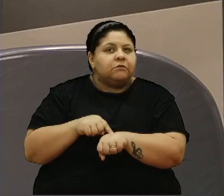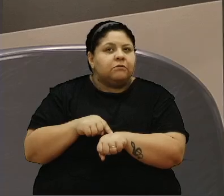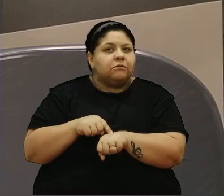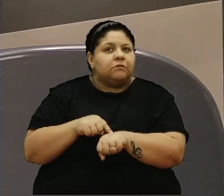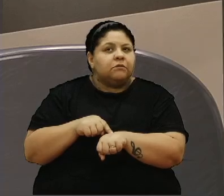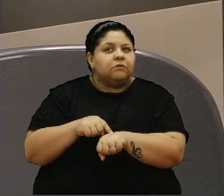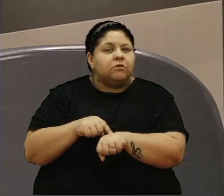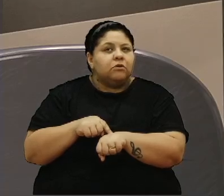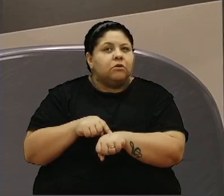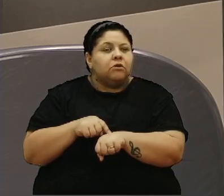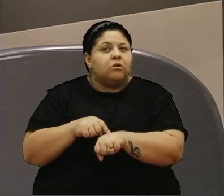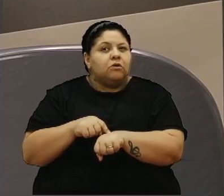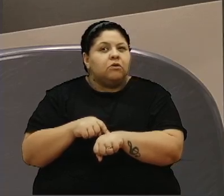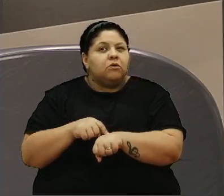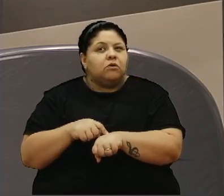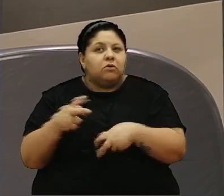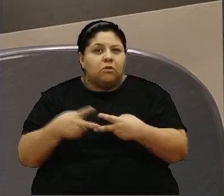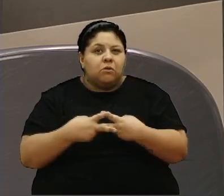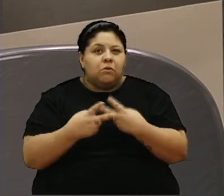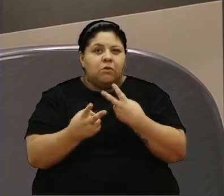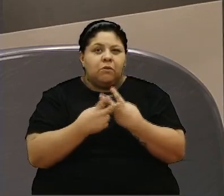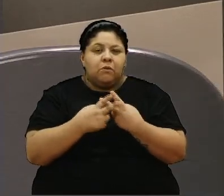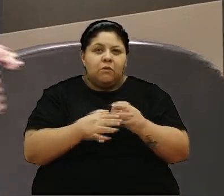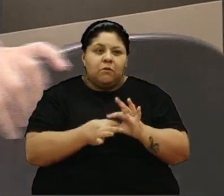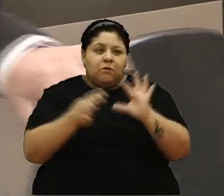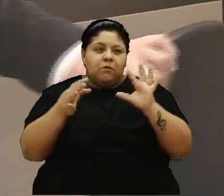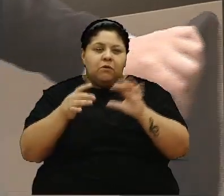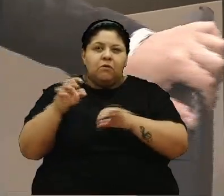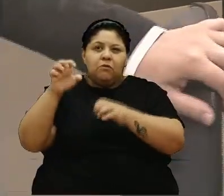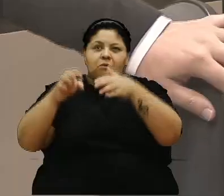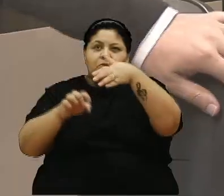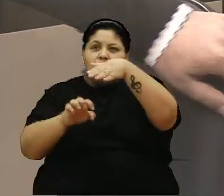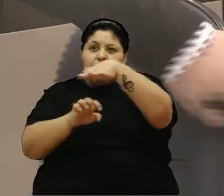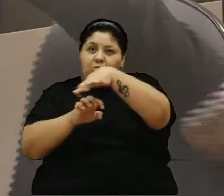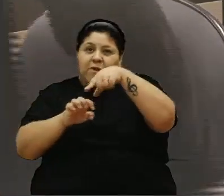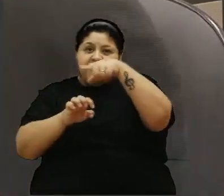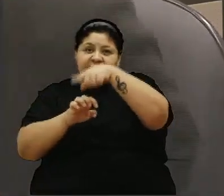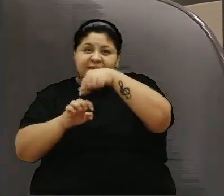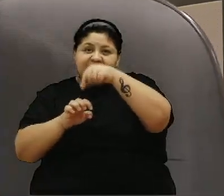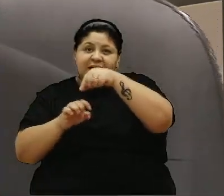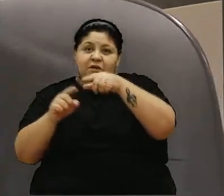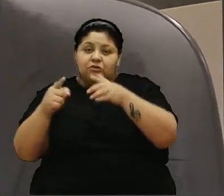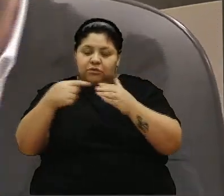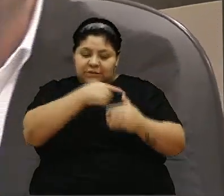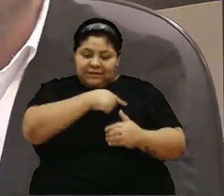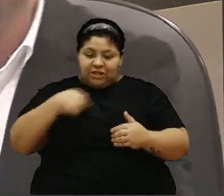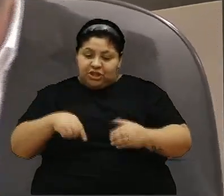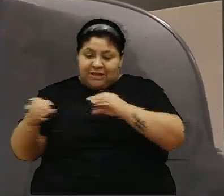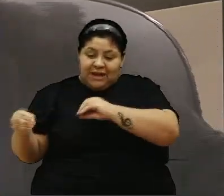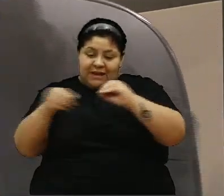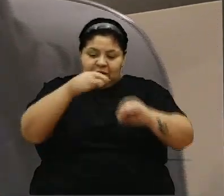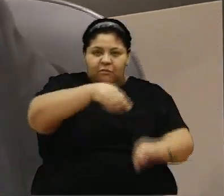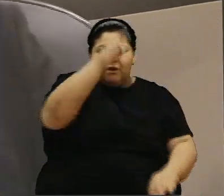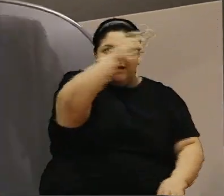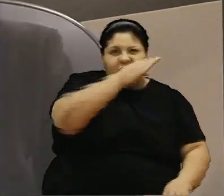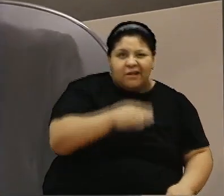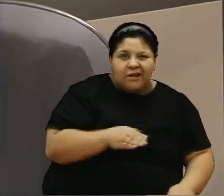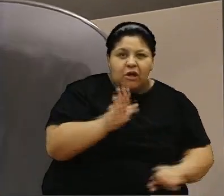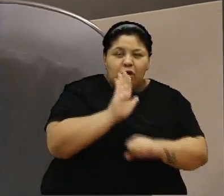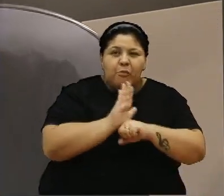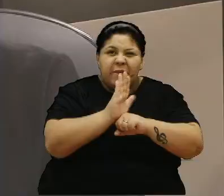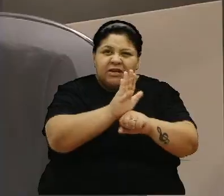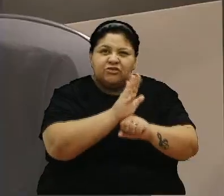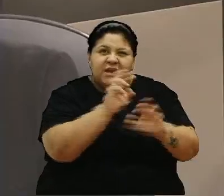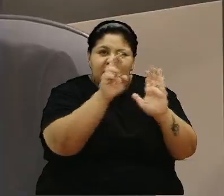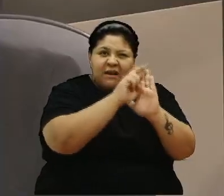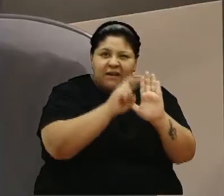mandou vir até um cara, um grande empresário de uma rede social lá da China, para vir aqui tentar ajudar nesse lobby da regulamentação, onde dói trazer a